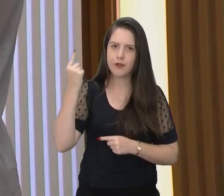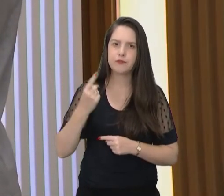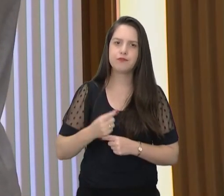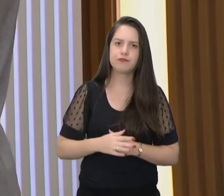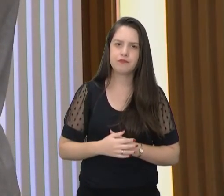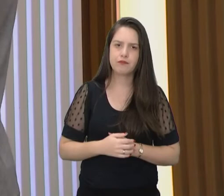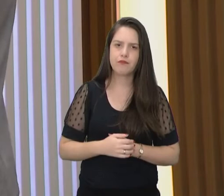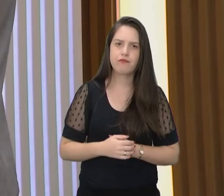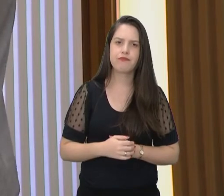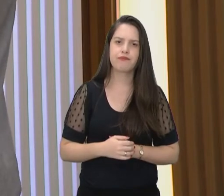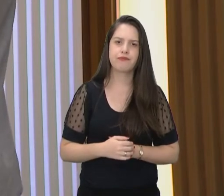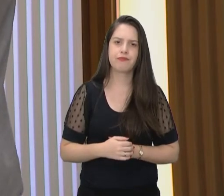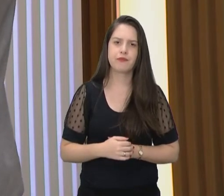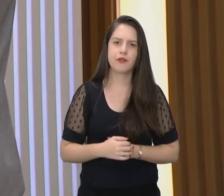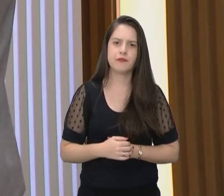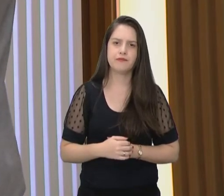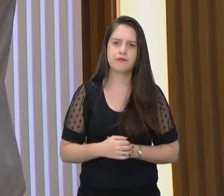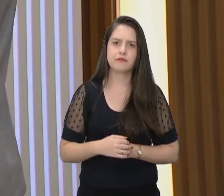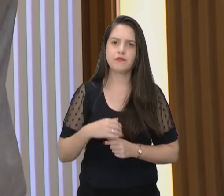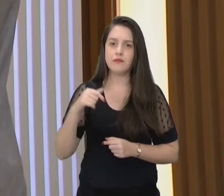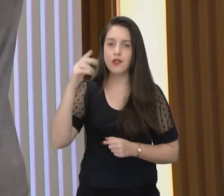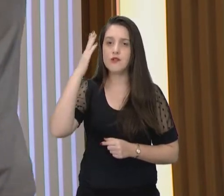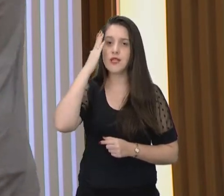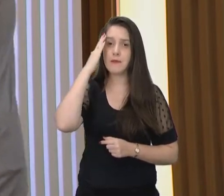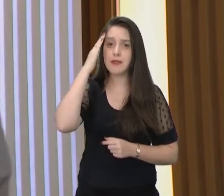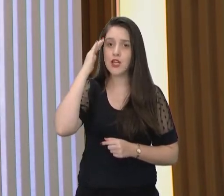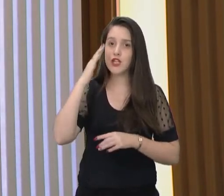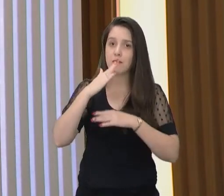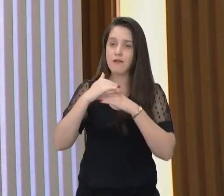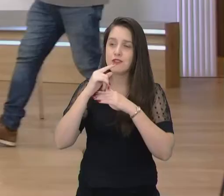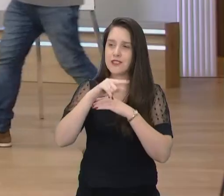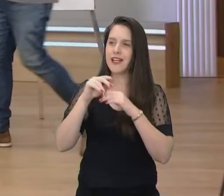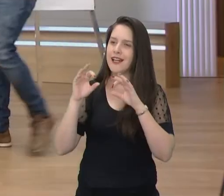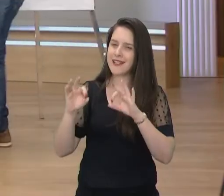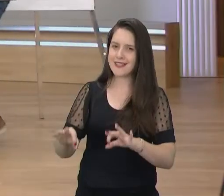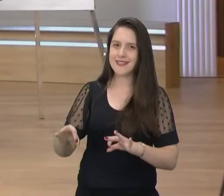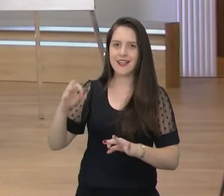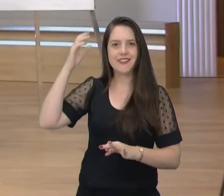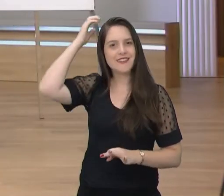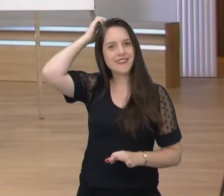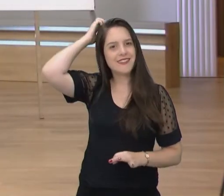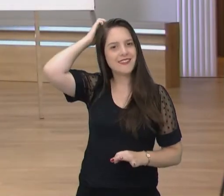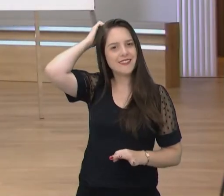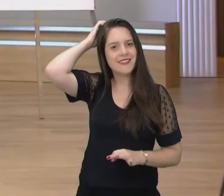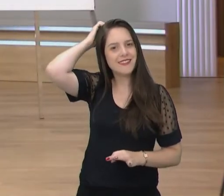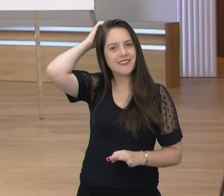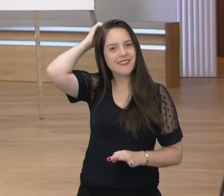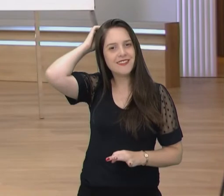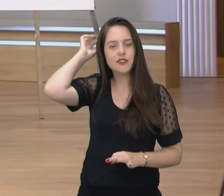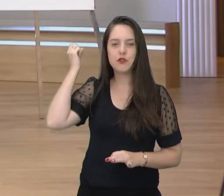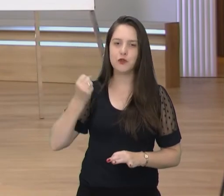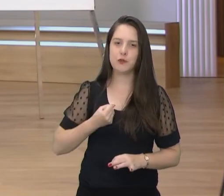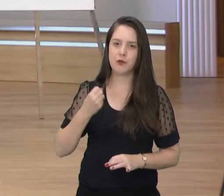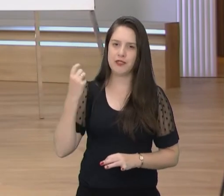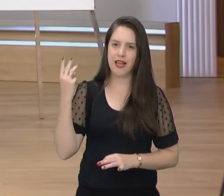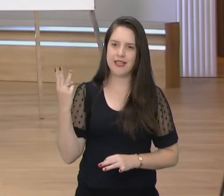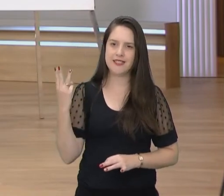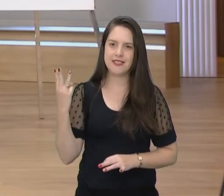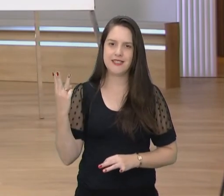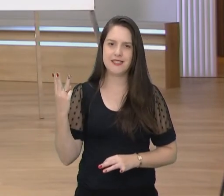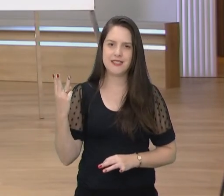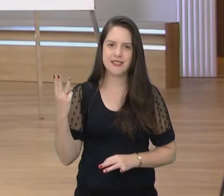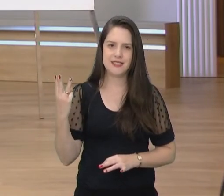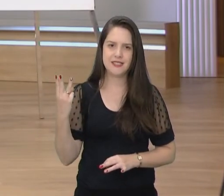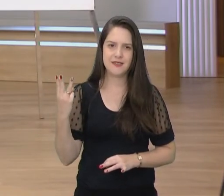Ah, tô gostando. Olha, eu sabia que chamar você ia dar certo. Olha lá. Aí ele vai pra aqui cá, né? É o 3. É pro 3. Vamos lá. Depois a gente lê o